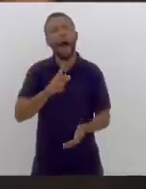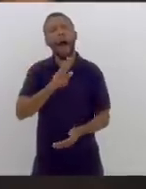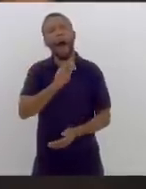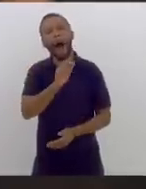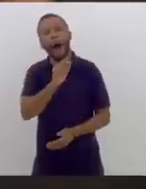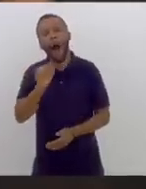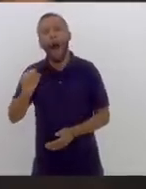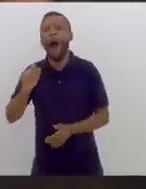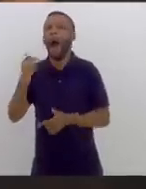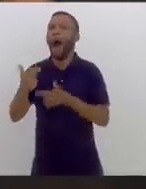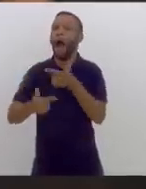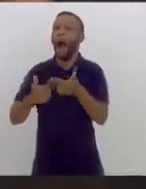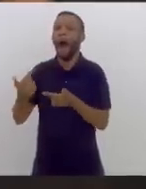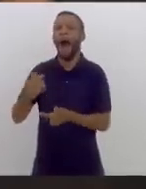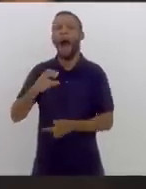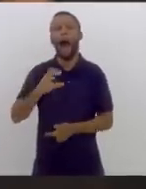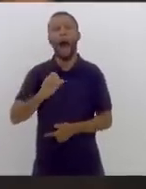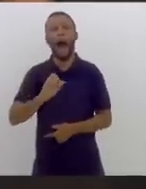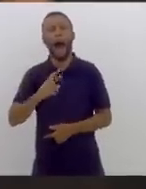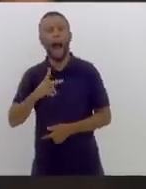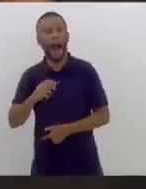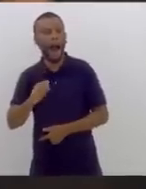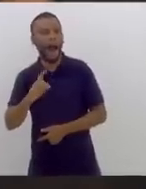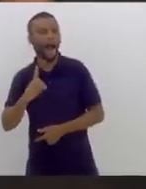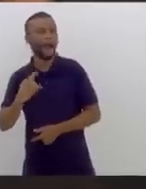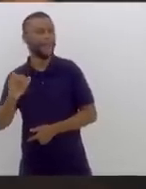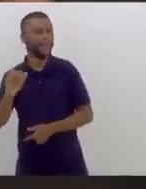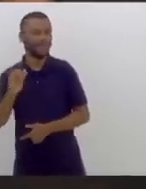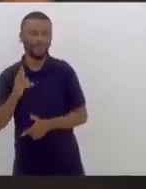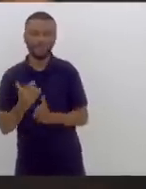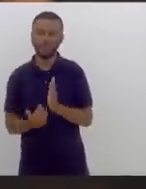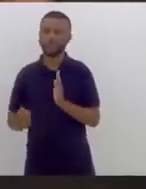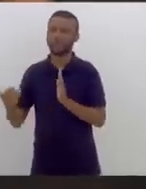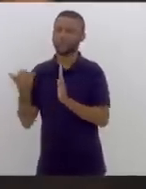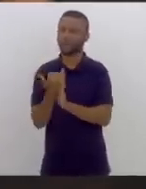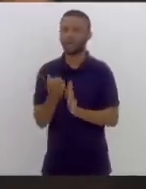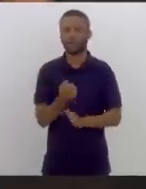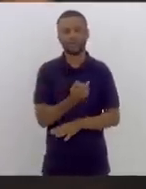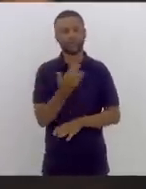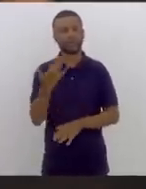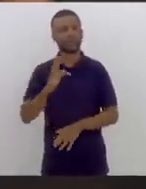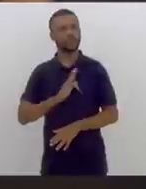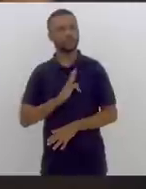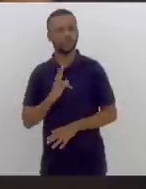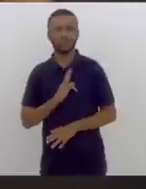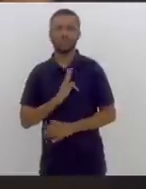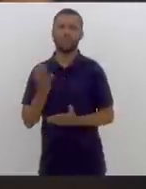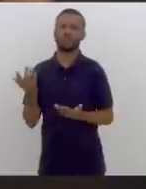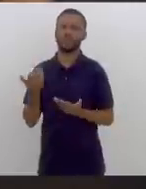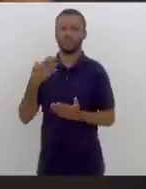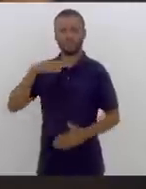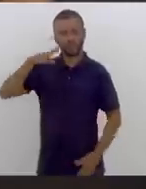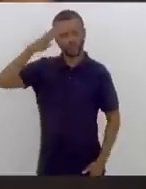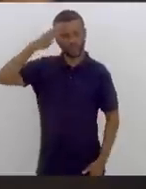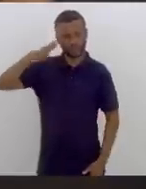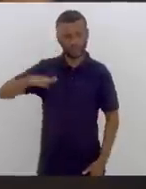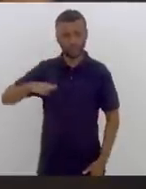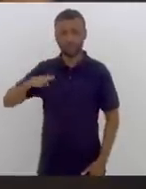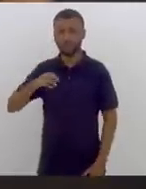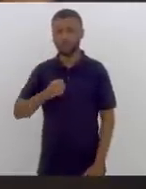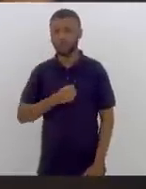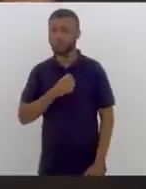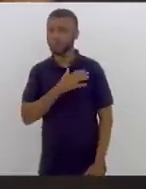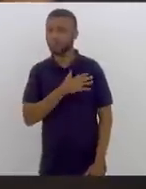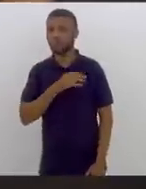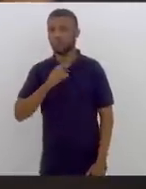para quem trabalha no carpad aumentar o efetivo que da última vez que a gente conversou aqui se eu não me engano foi a Tenente Coronel Sarita ela